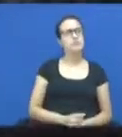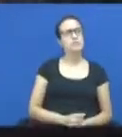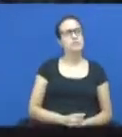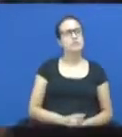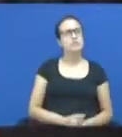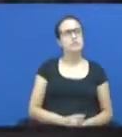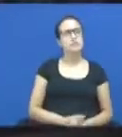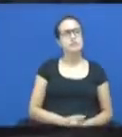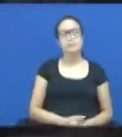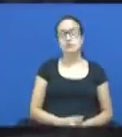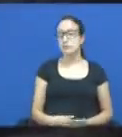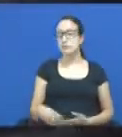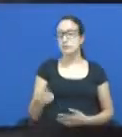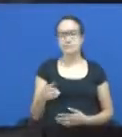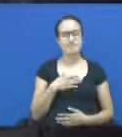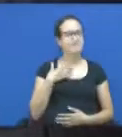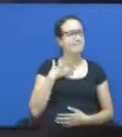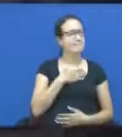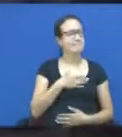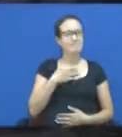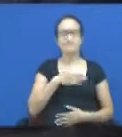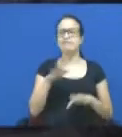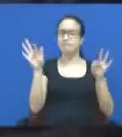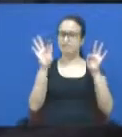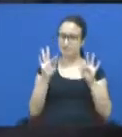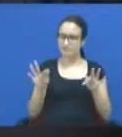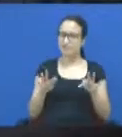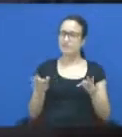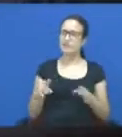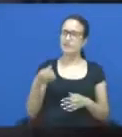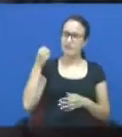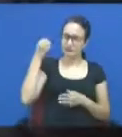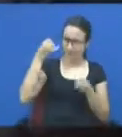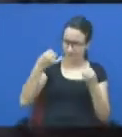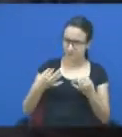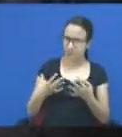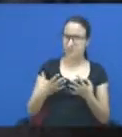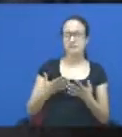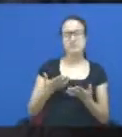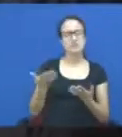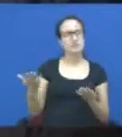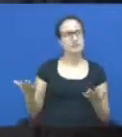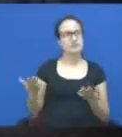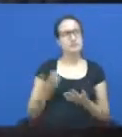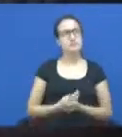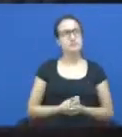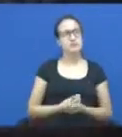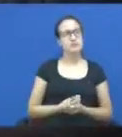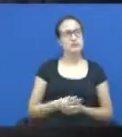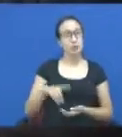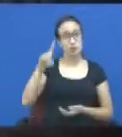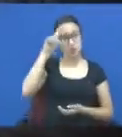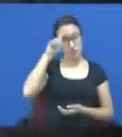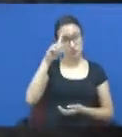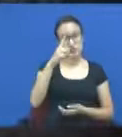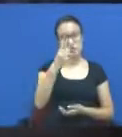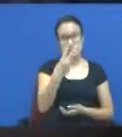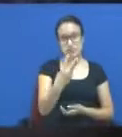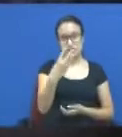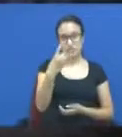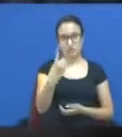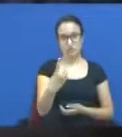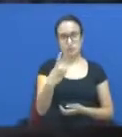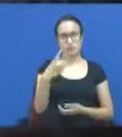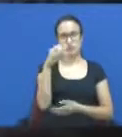a vossas senhorias. No próximo dia 31 de outubro, a Reforma Luterana ou Reforma Protestante,